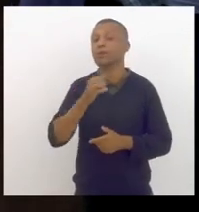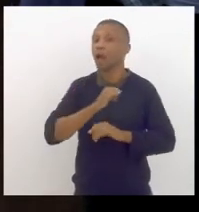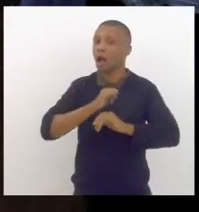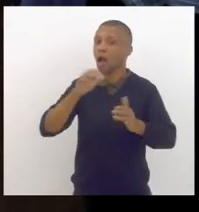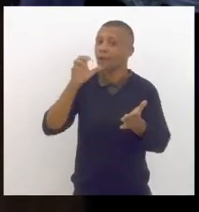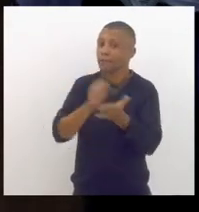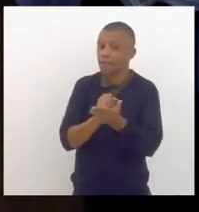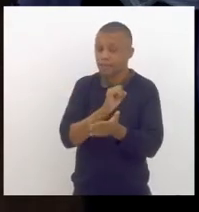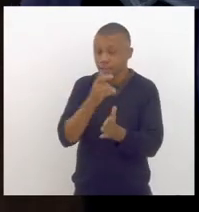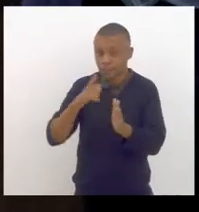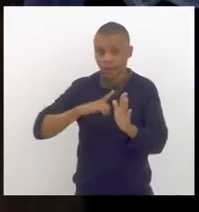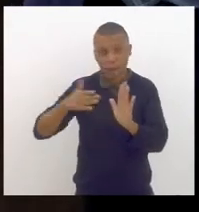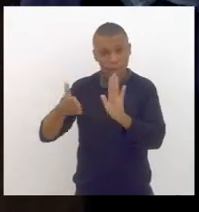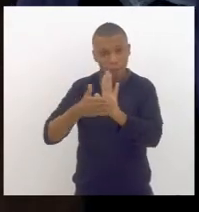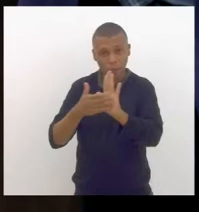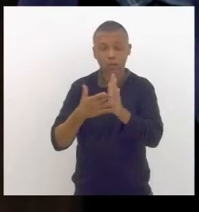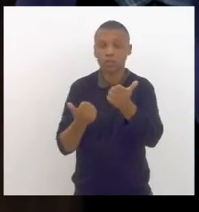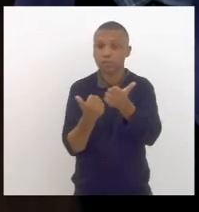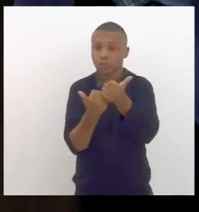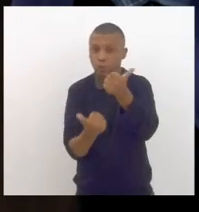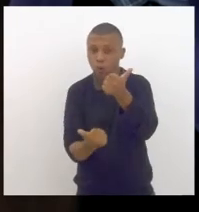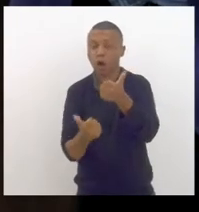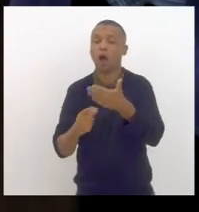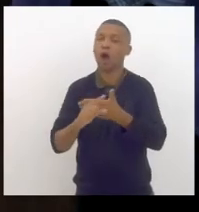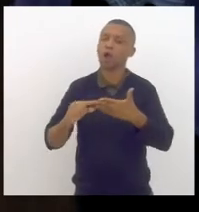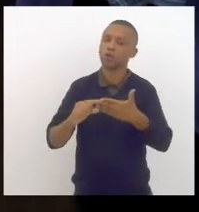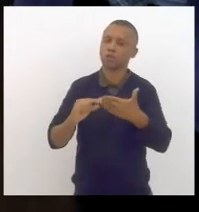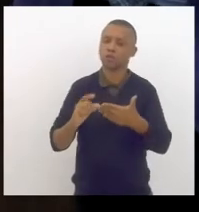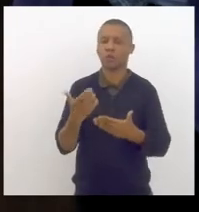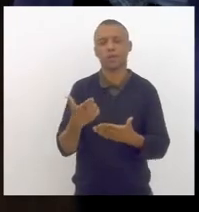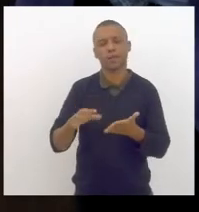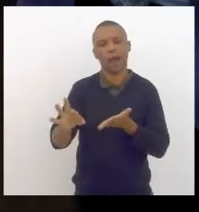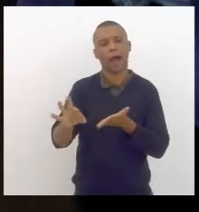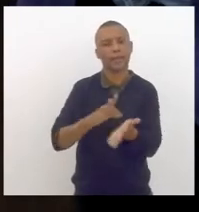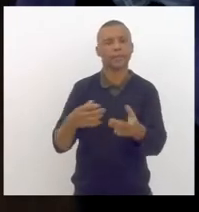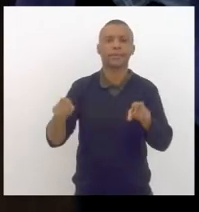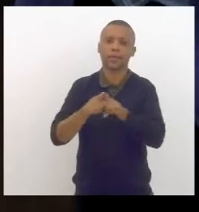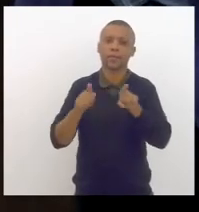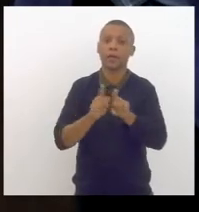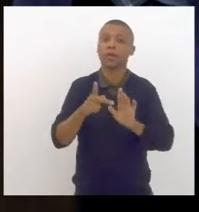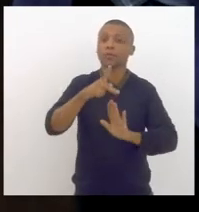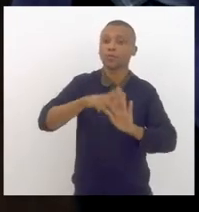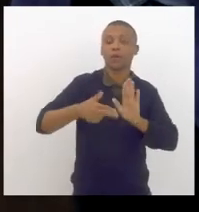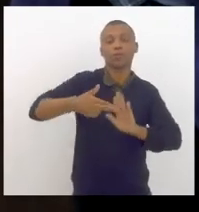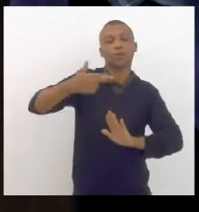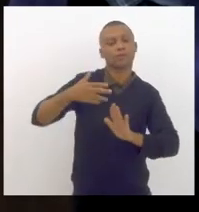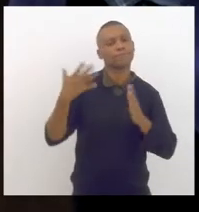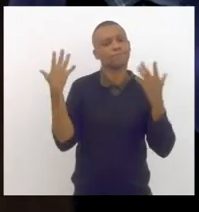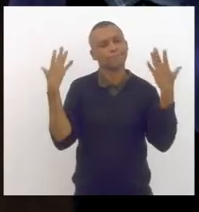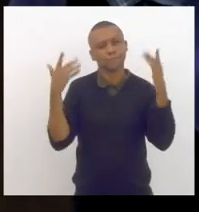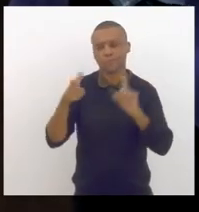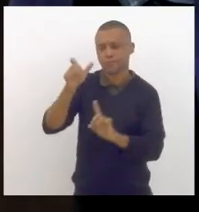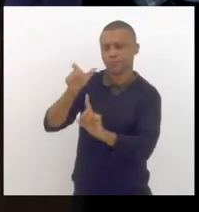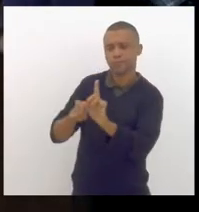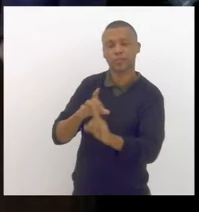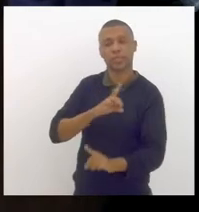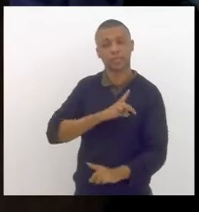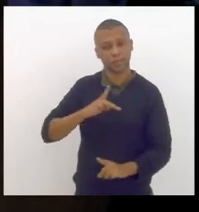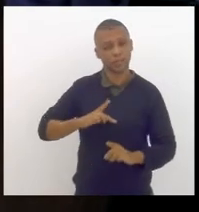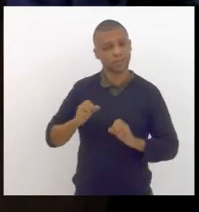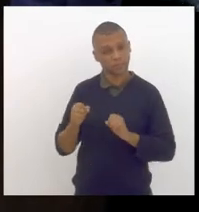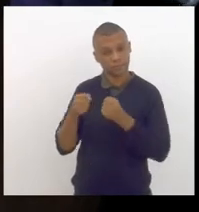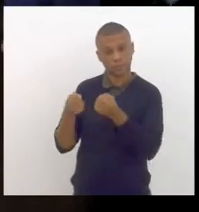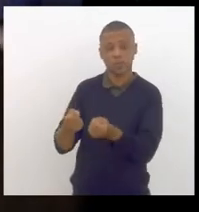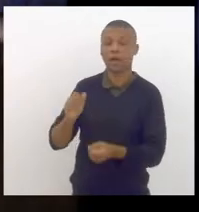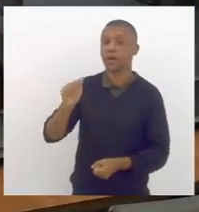a proposta de coautoria, gostaria de assinar como coautor este projeto de resolução. Viva a defensora Andréia Sena da Silveira, viva a Defensoria